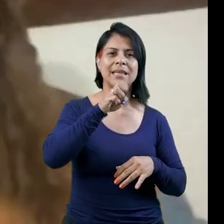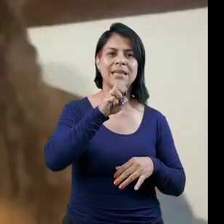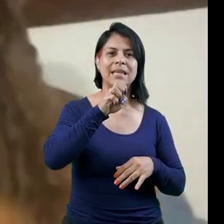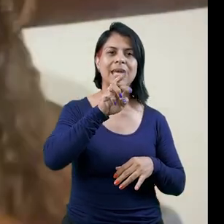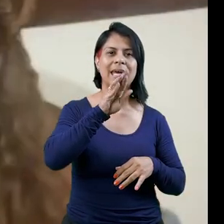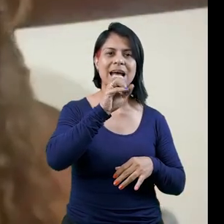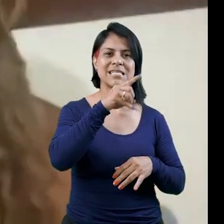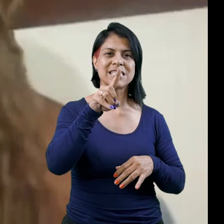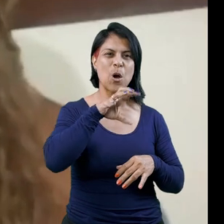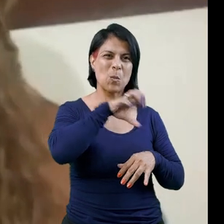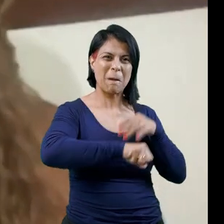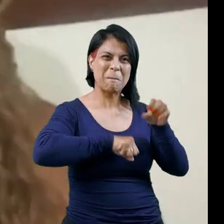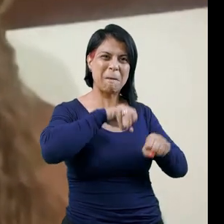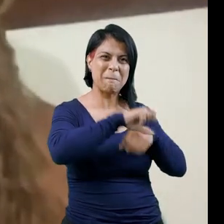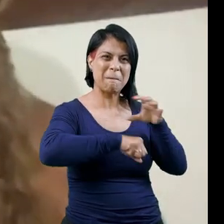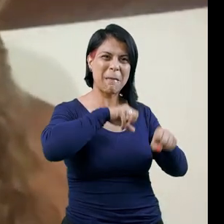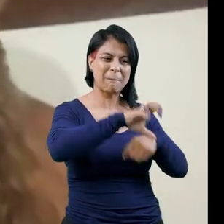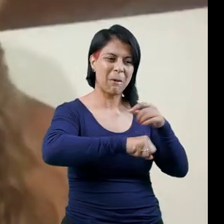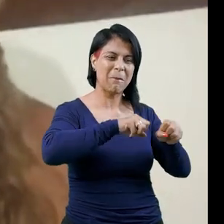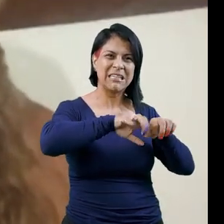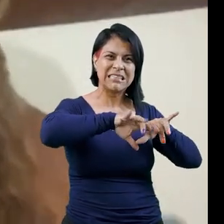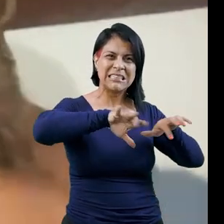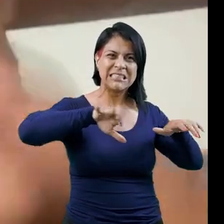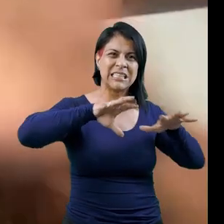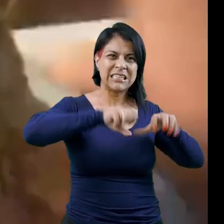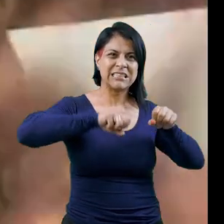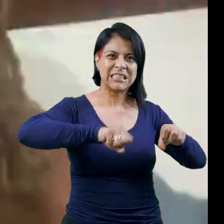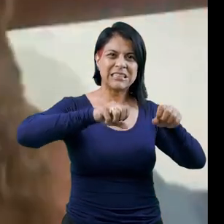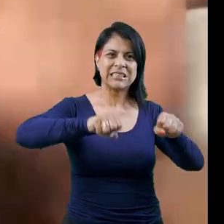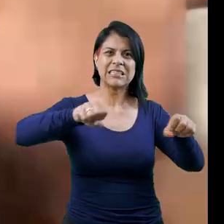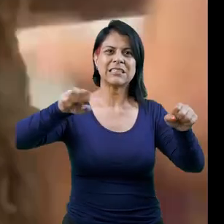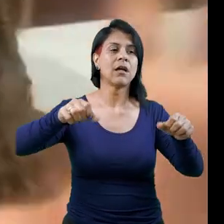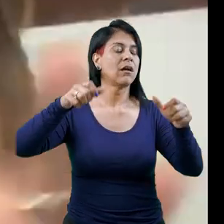de exploração que se expande por